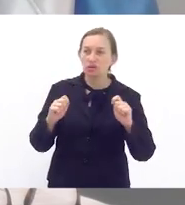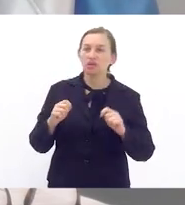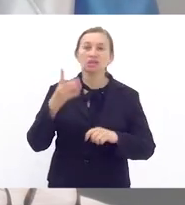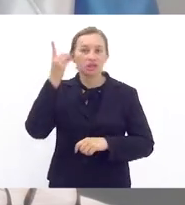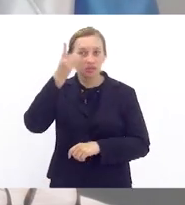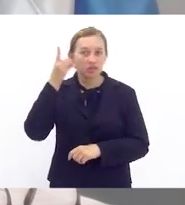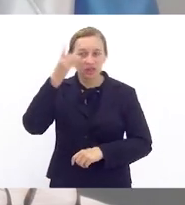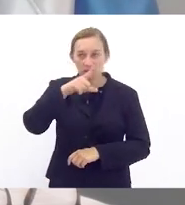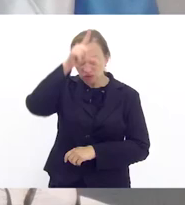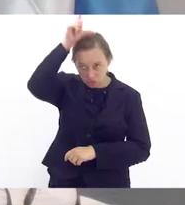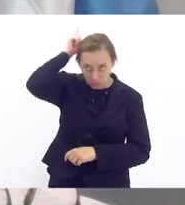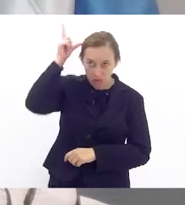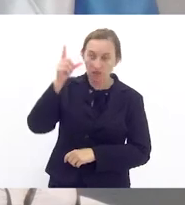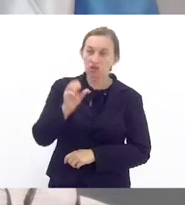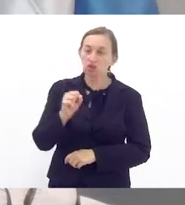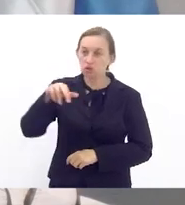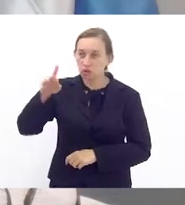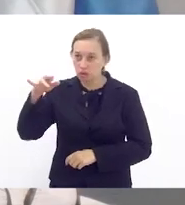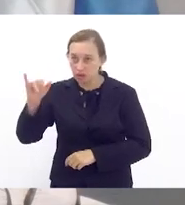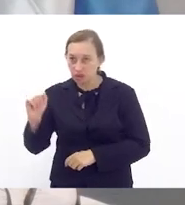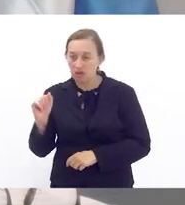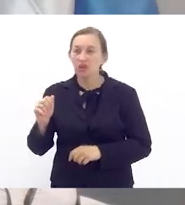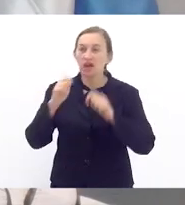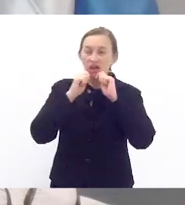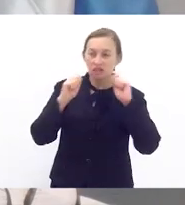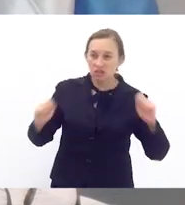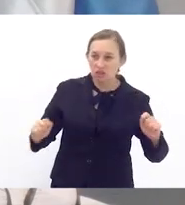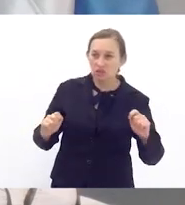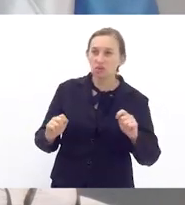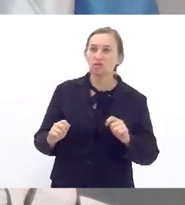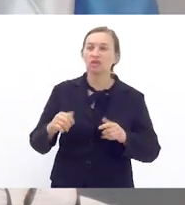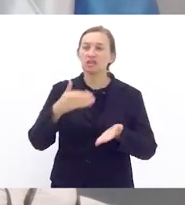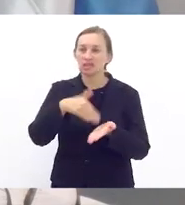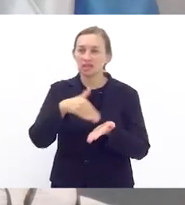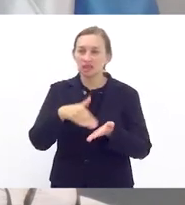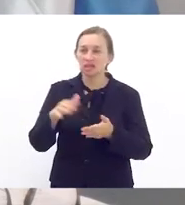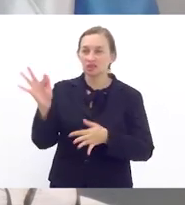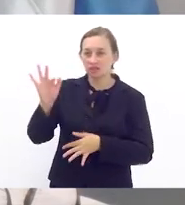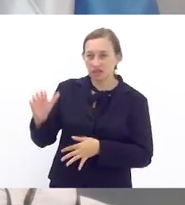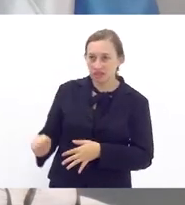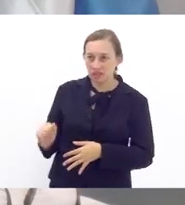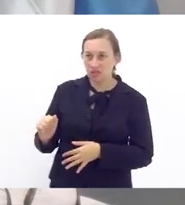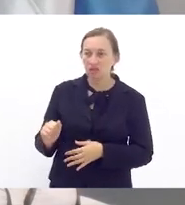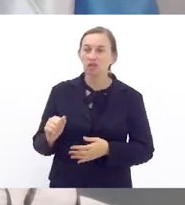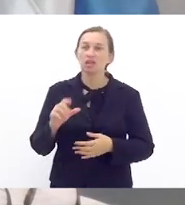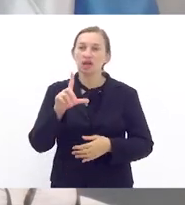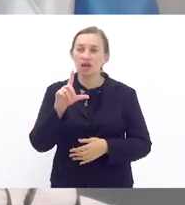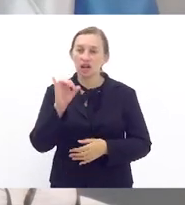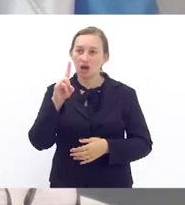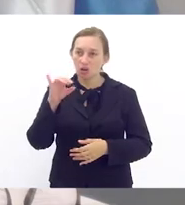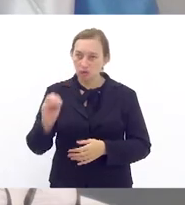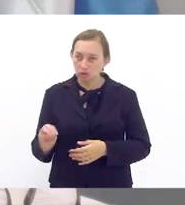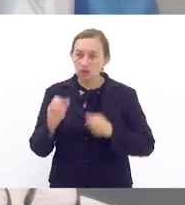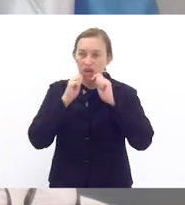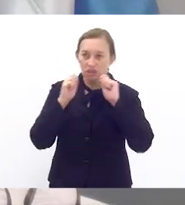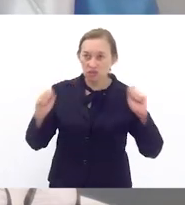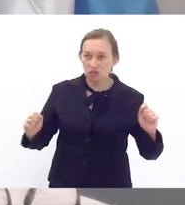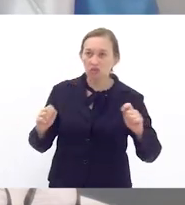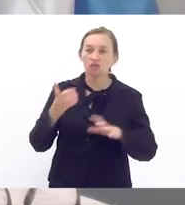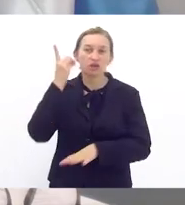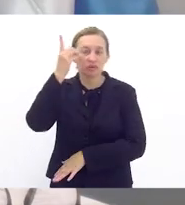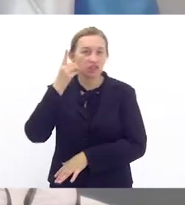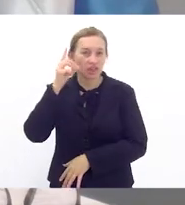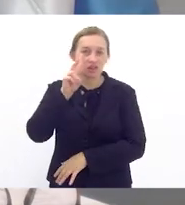Paulo, do Rafael Fialho, assessor legislativo da Secretaria de Fazenda, e do Cláudio Aranha, assessor do deputado Vitor